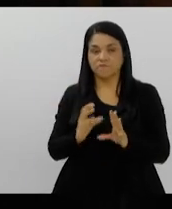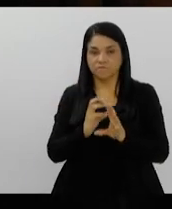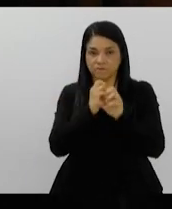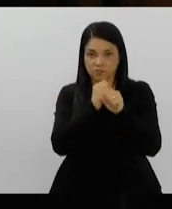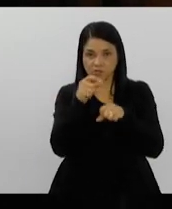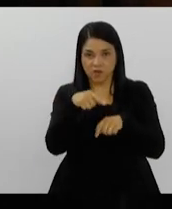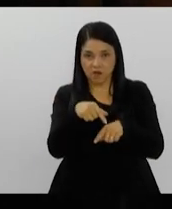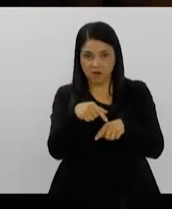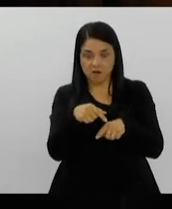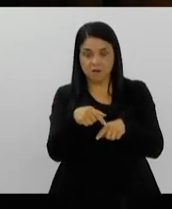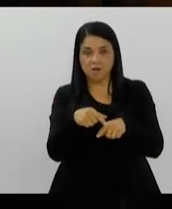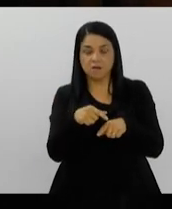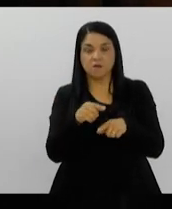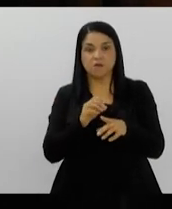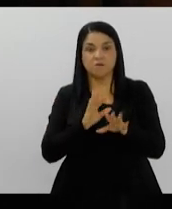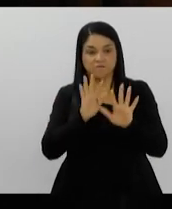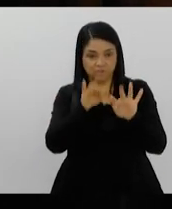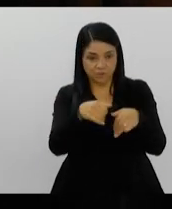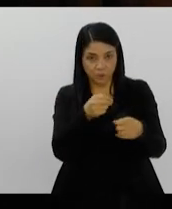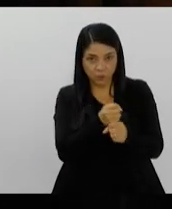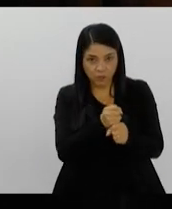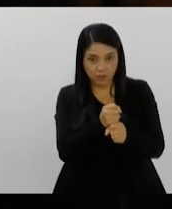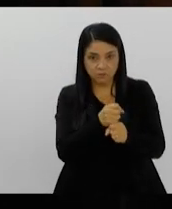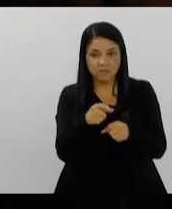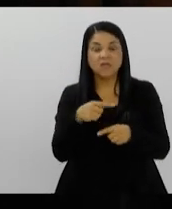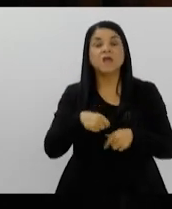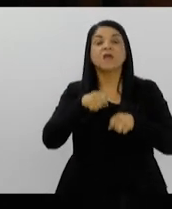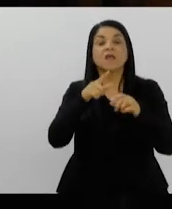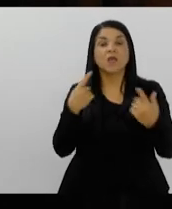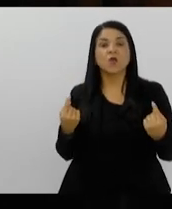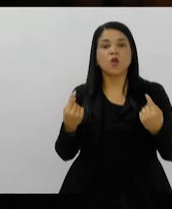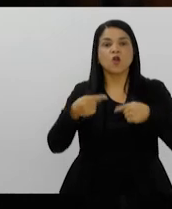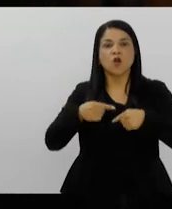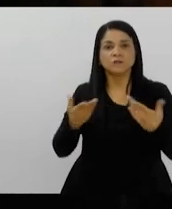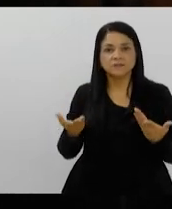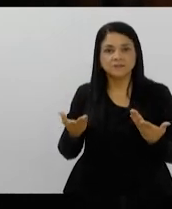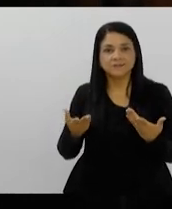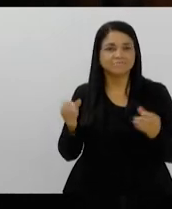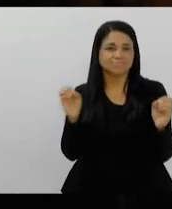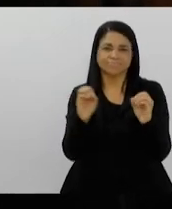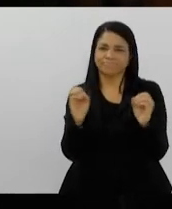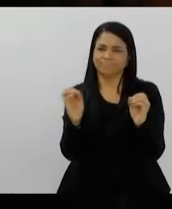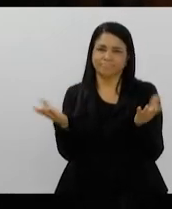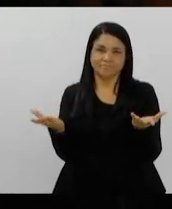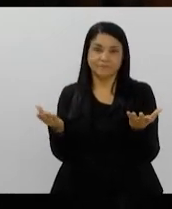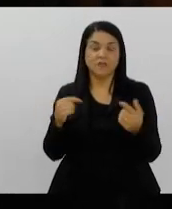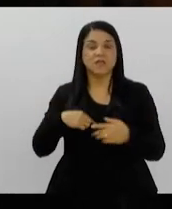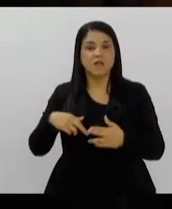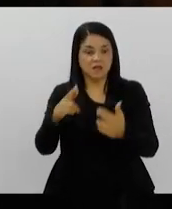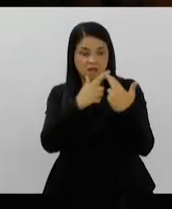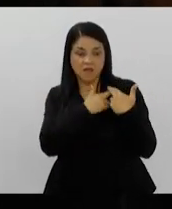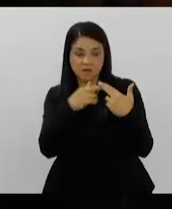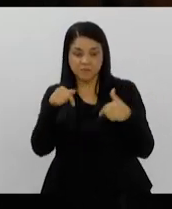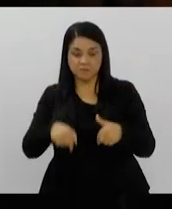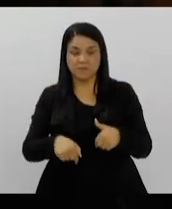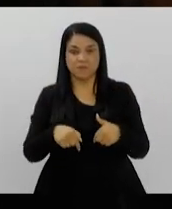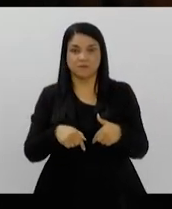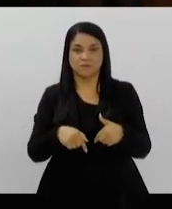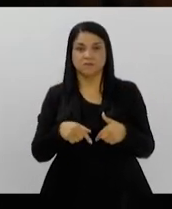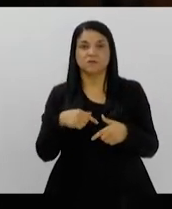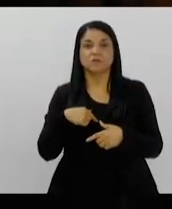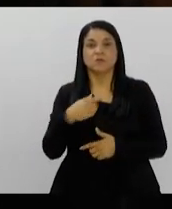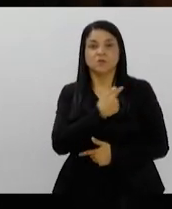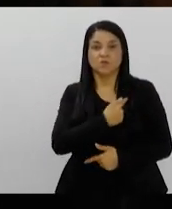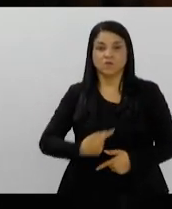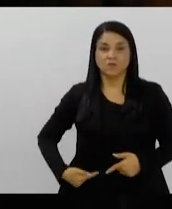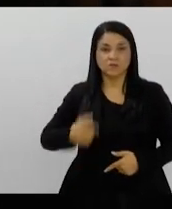ficar contra? A oposição nessa casa tem mais responsabilidade que esse governo. Esse governo botou o governador